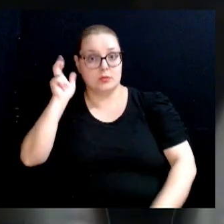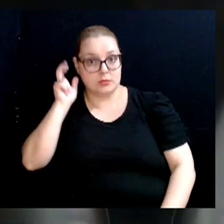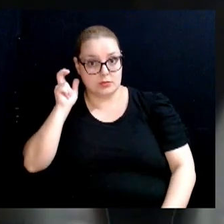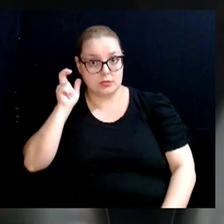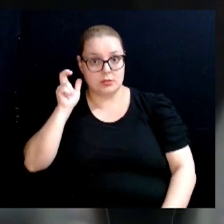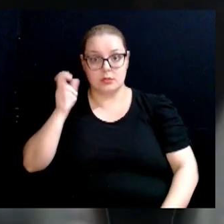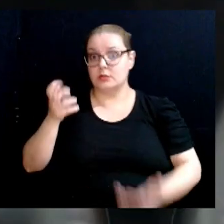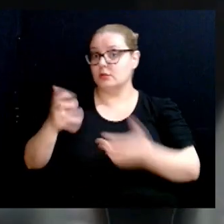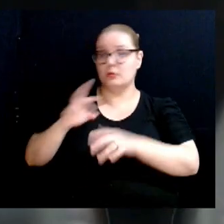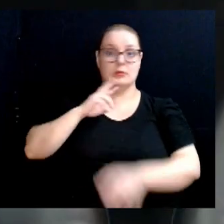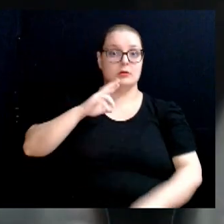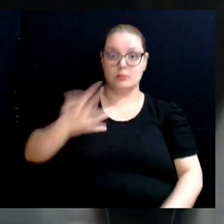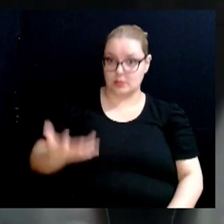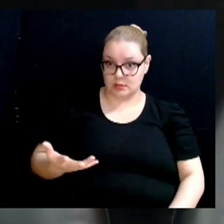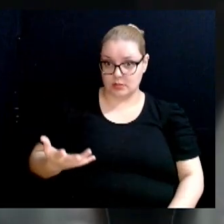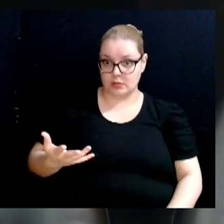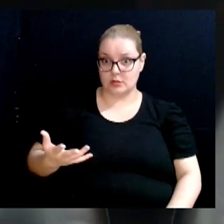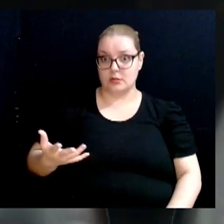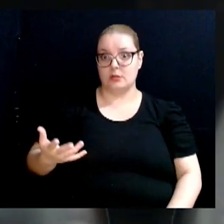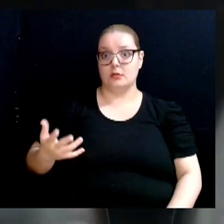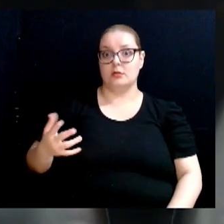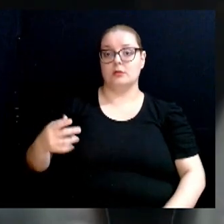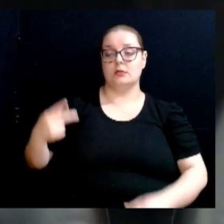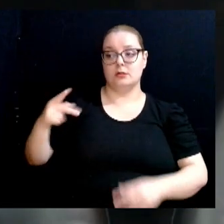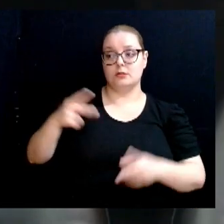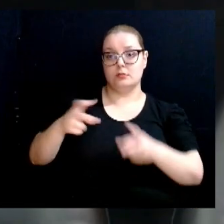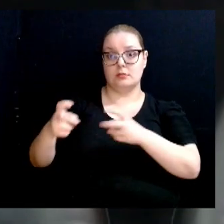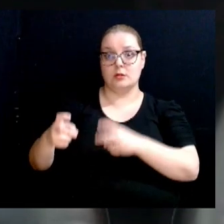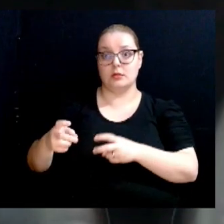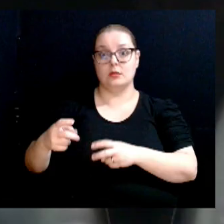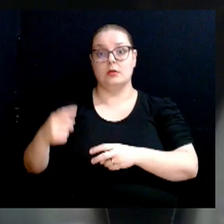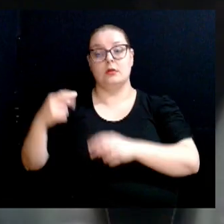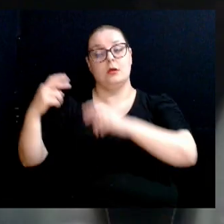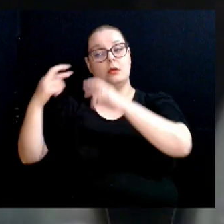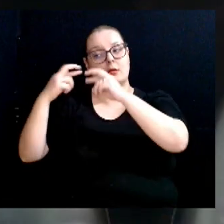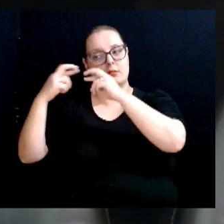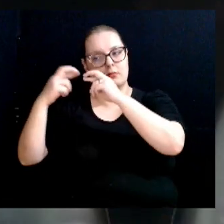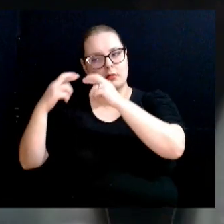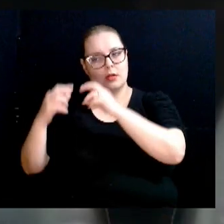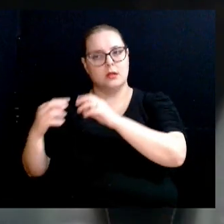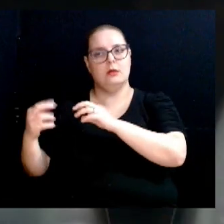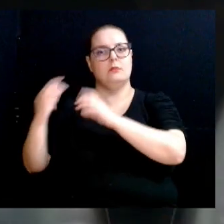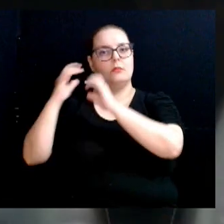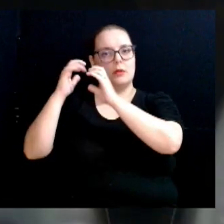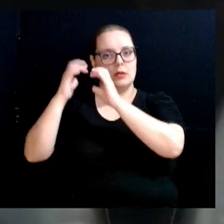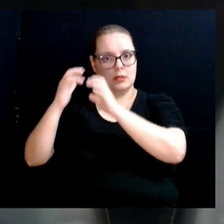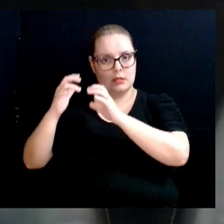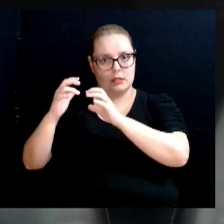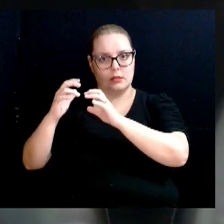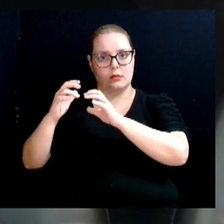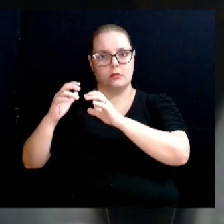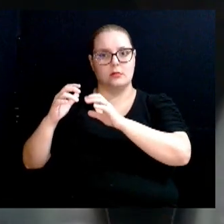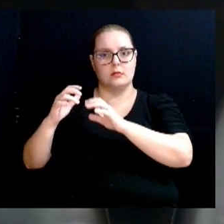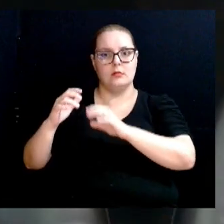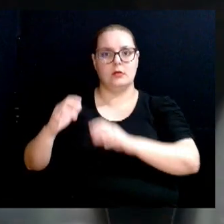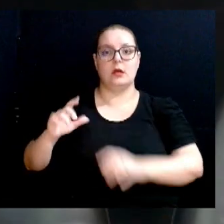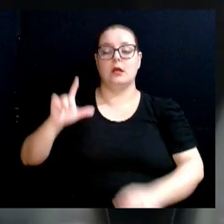a partir dos seus olhos. Você faz a sua elaboração daquilo que eu te disse e põe o meu ponto de vista. E aí a gente